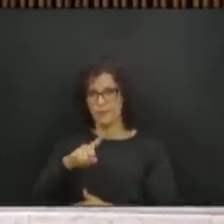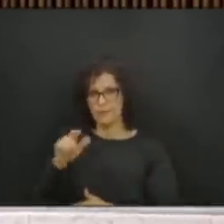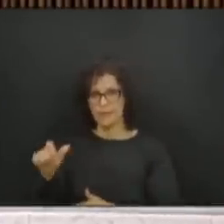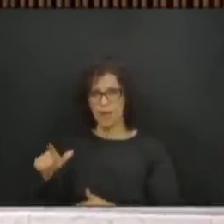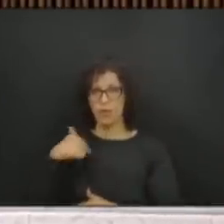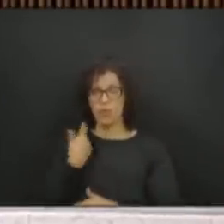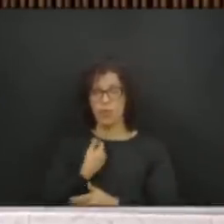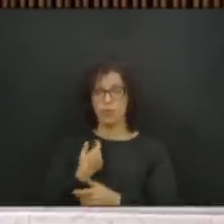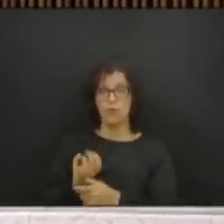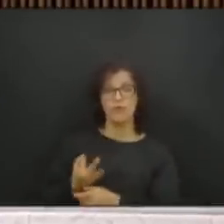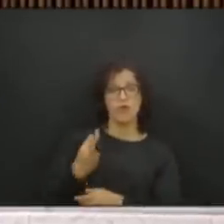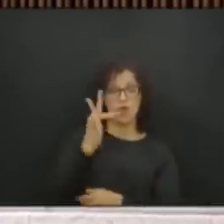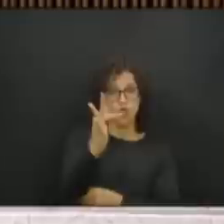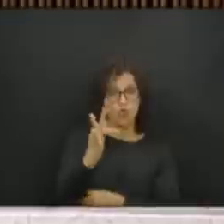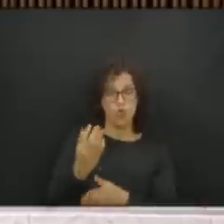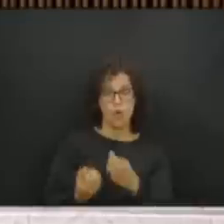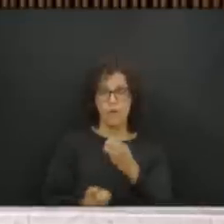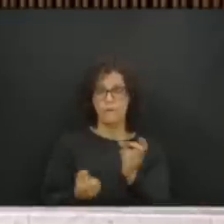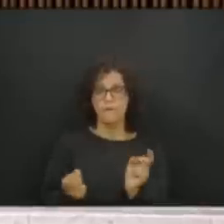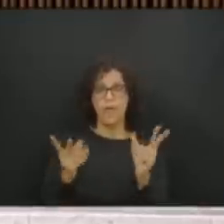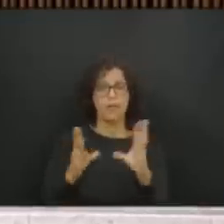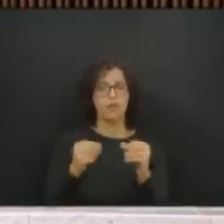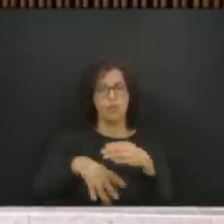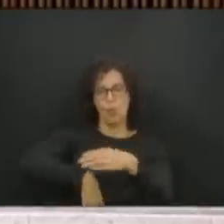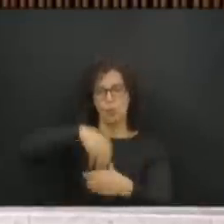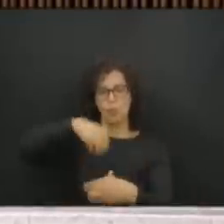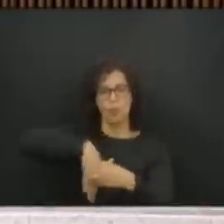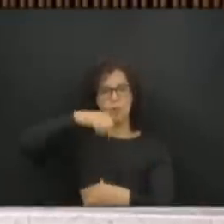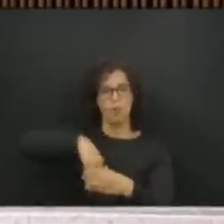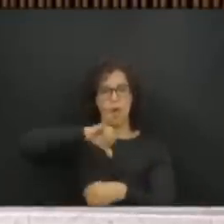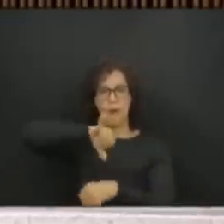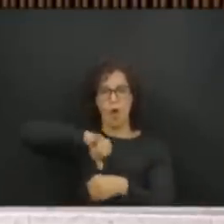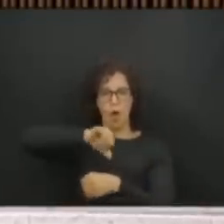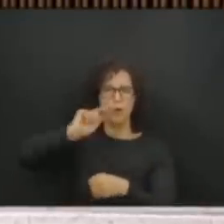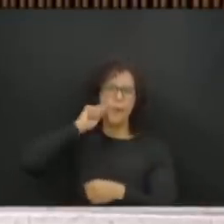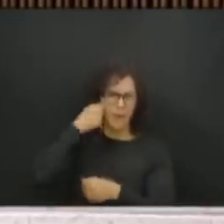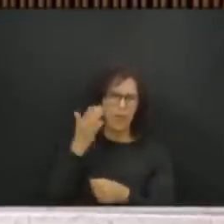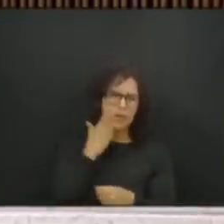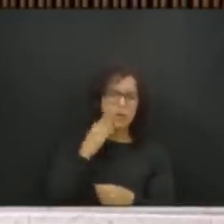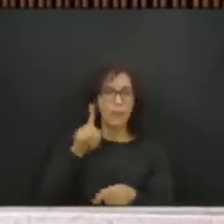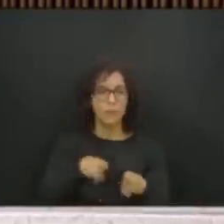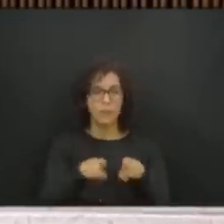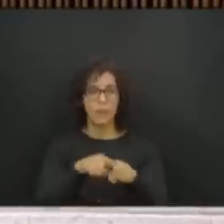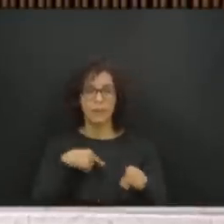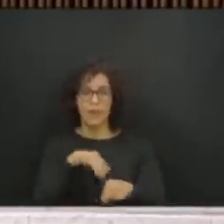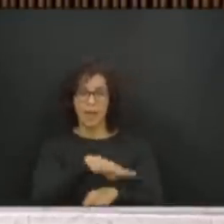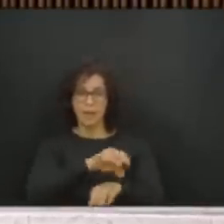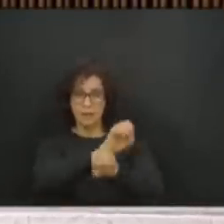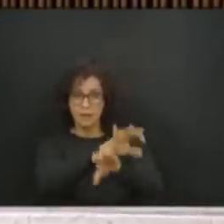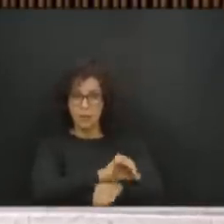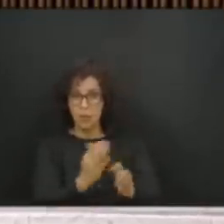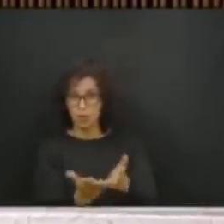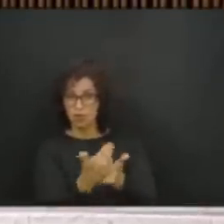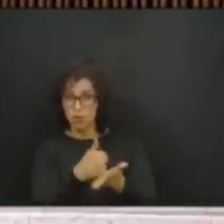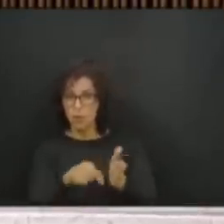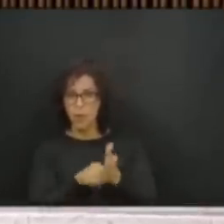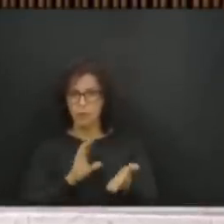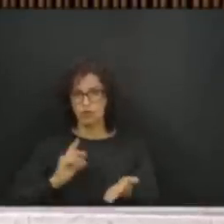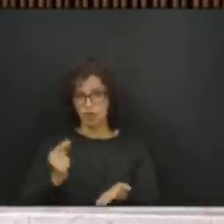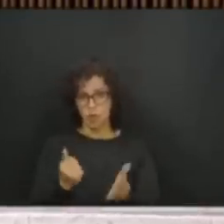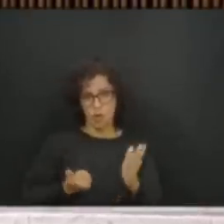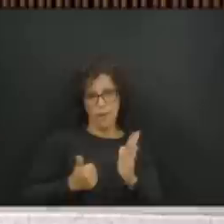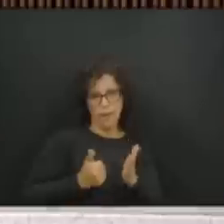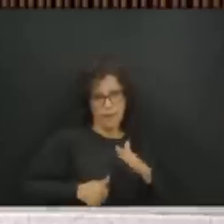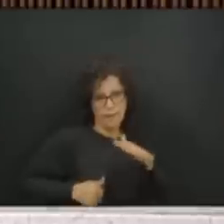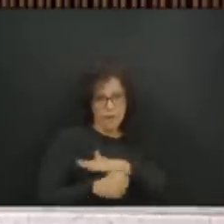futura toda a produção Futura do pré-sal estão retirando da educação caso esse projeto do